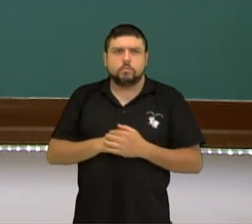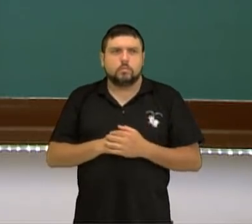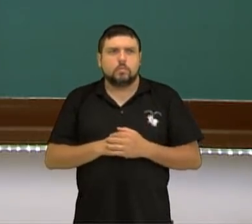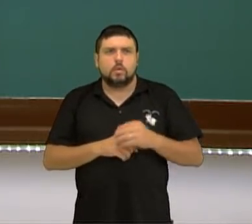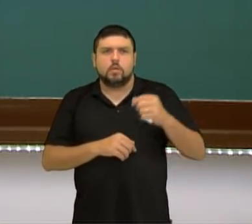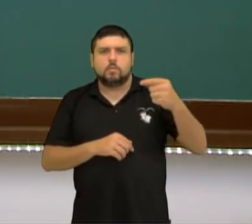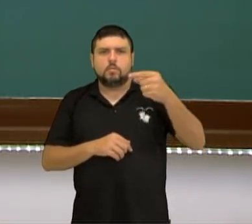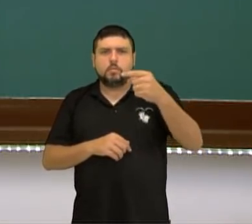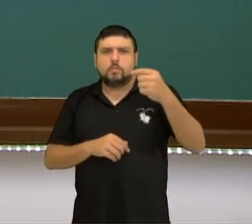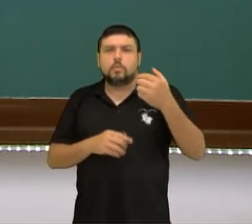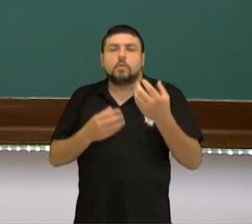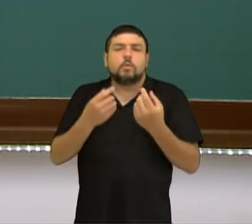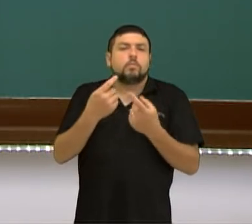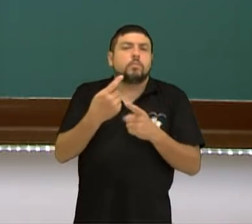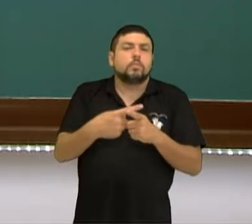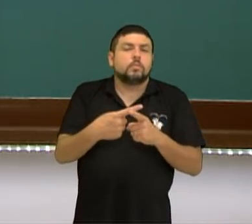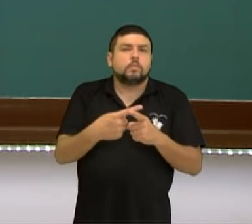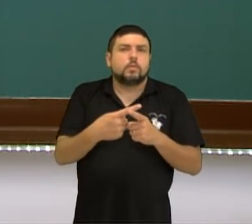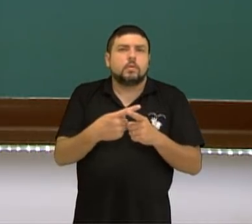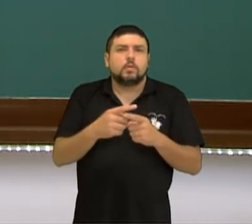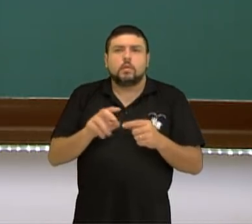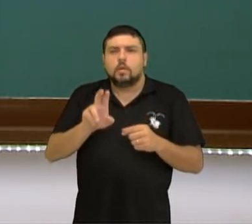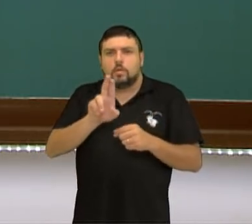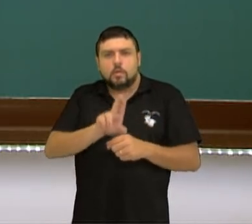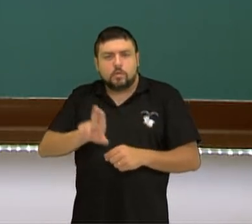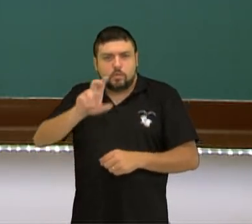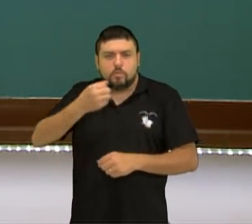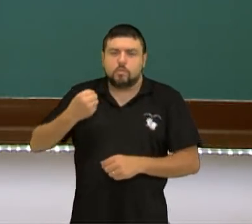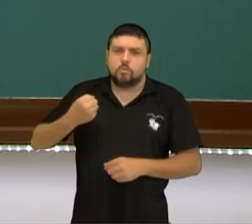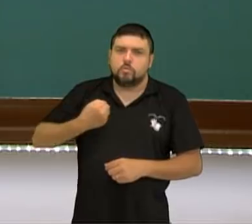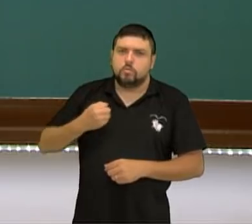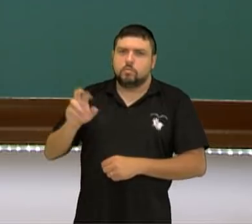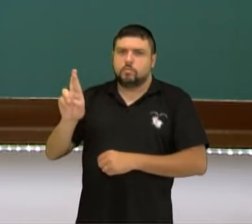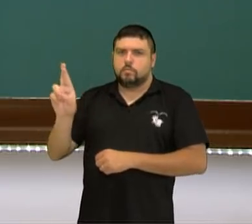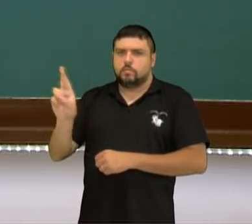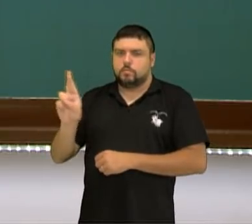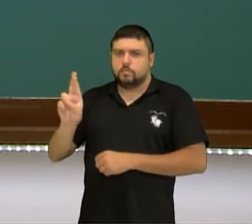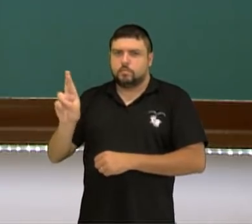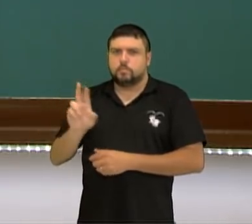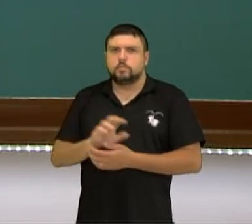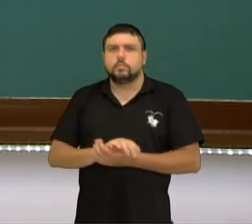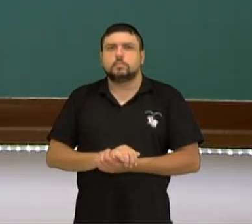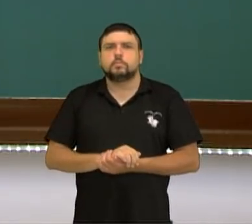valores? Porque eu vou trabalhar dentro do conjunto dos números reais, tá?